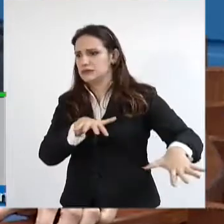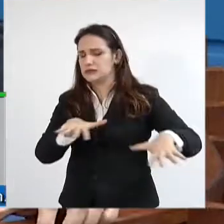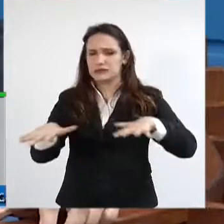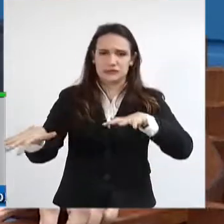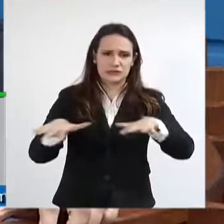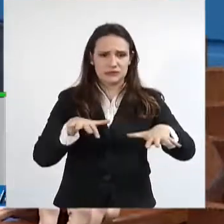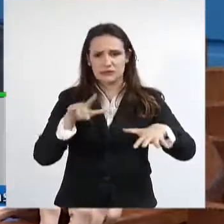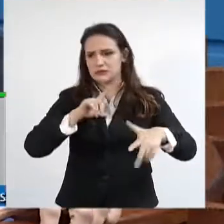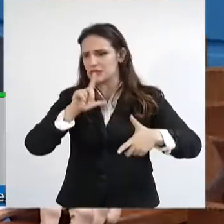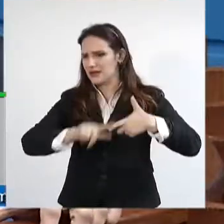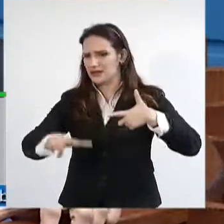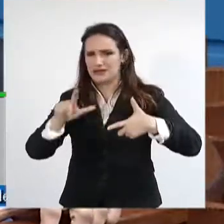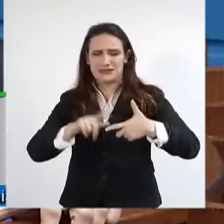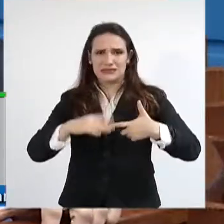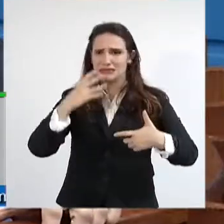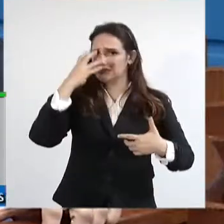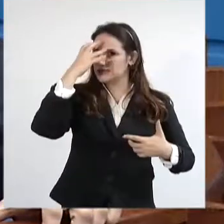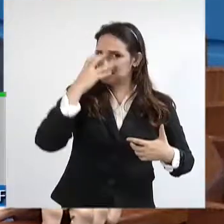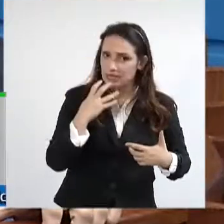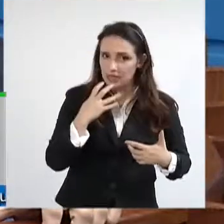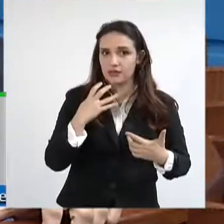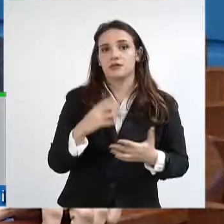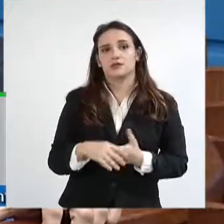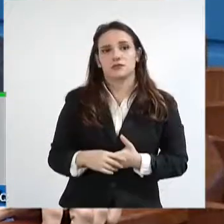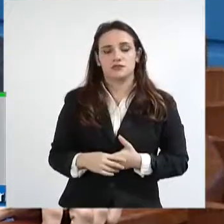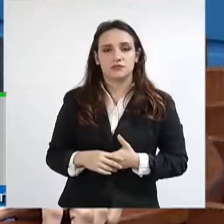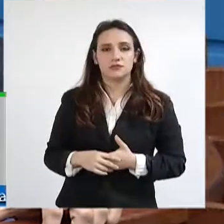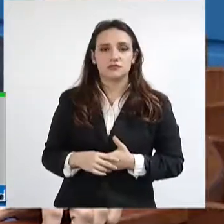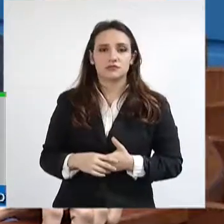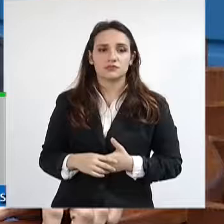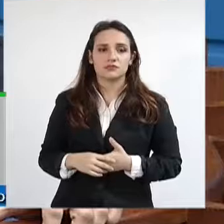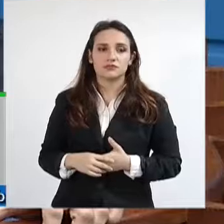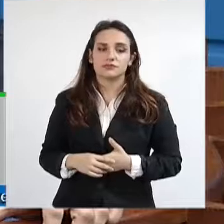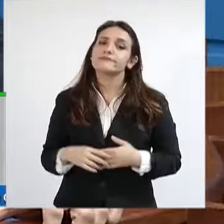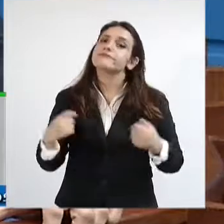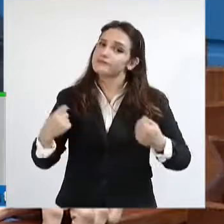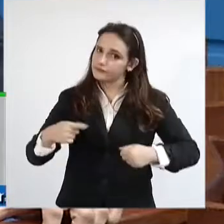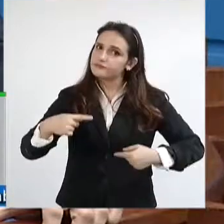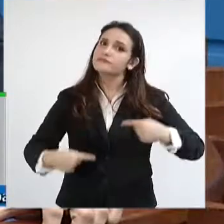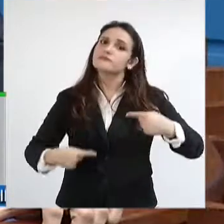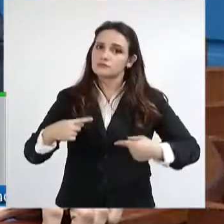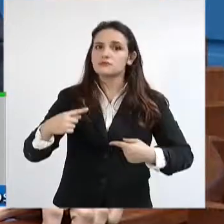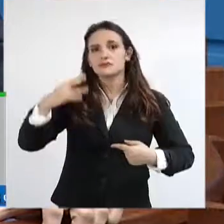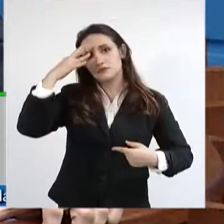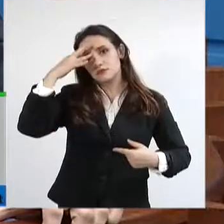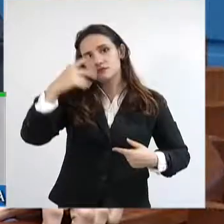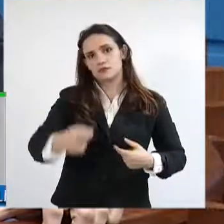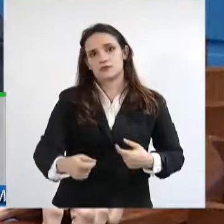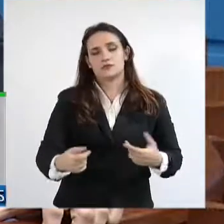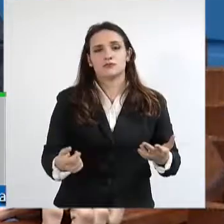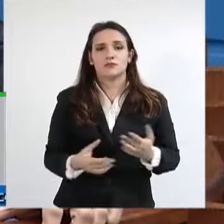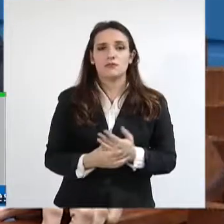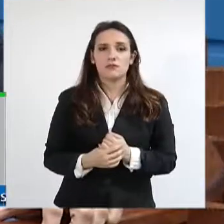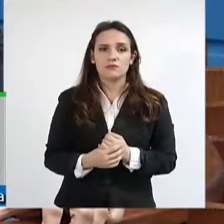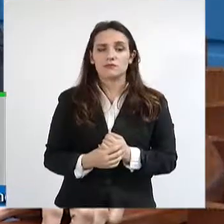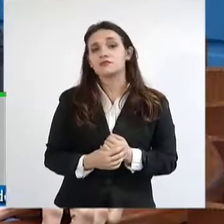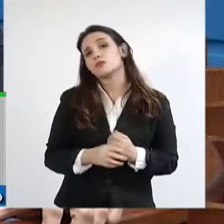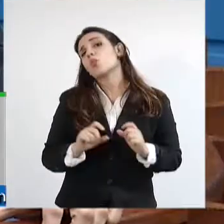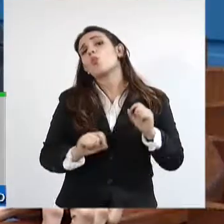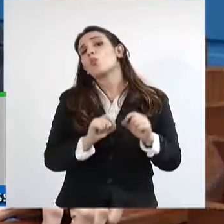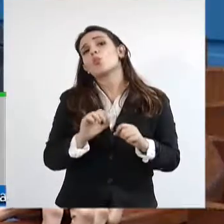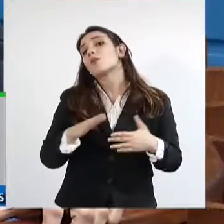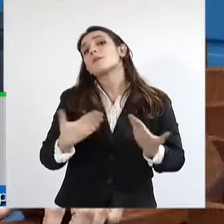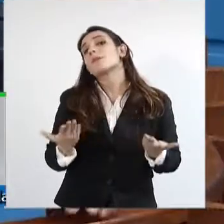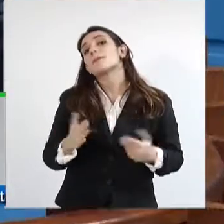tem problemas seríssimos para serem resolvidos. Um